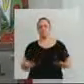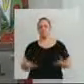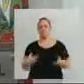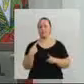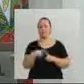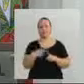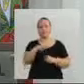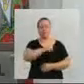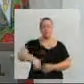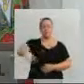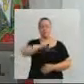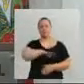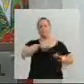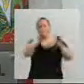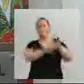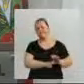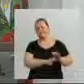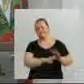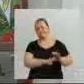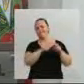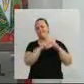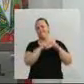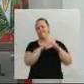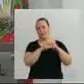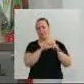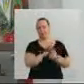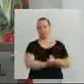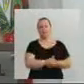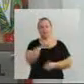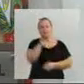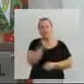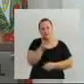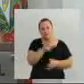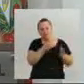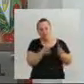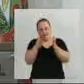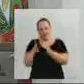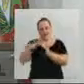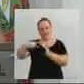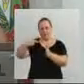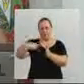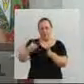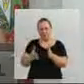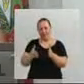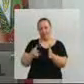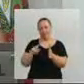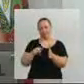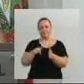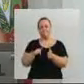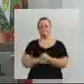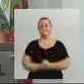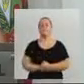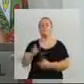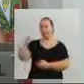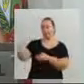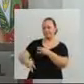depende do transporte coletivo e também dos trabalhadores. Mas a segunda etapa, vereador Ivan Nats, vem essa que vossa excelência comentou numa parte, que